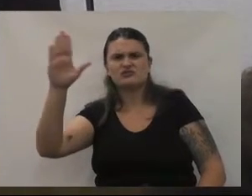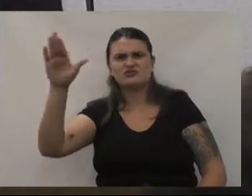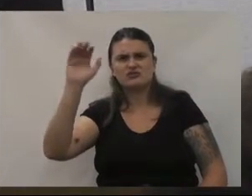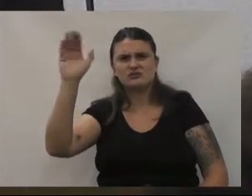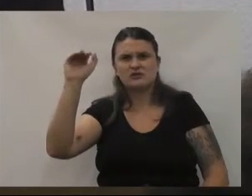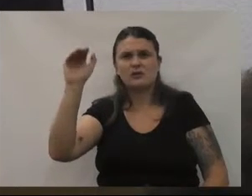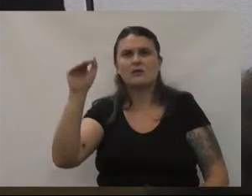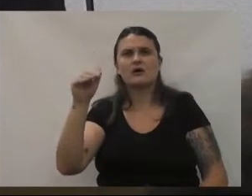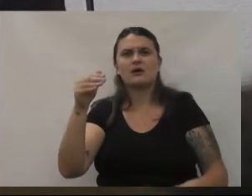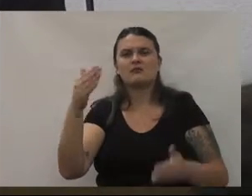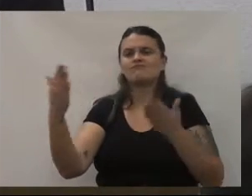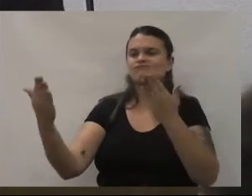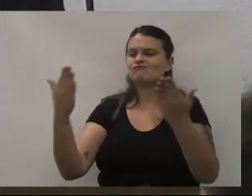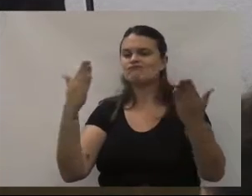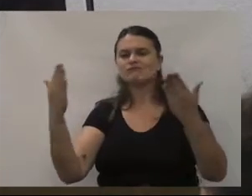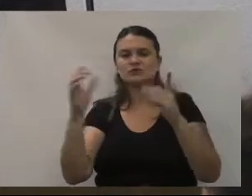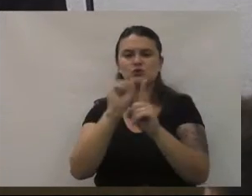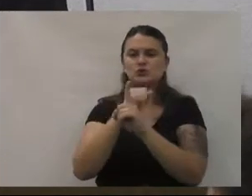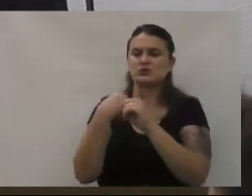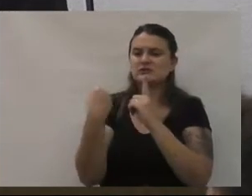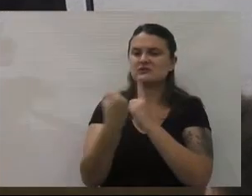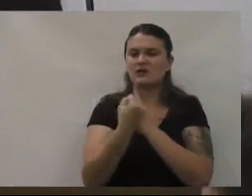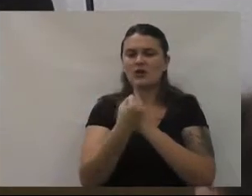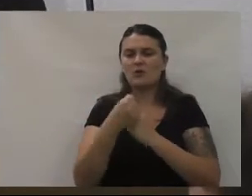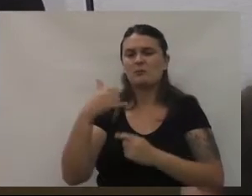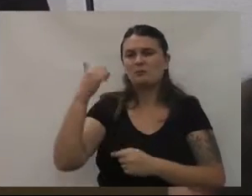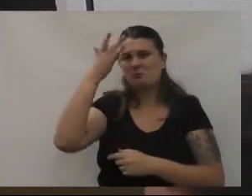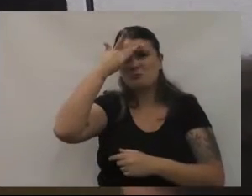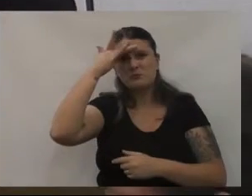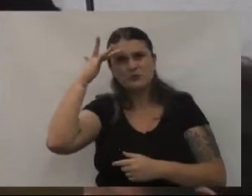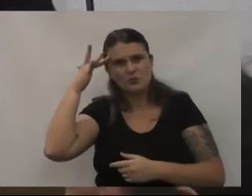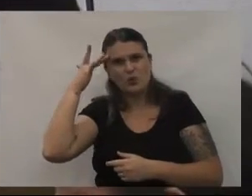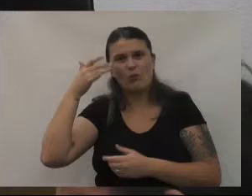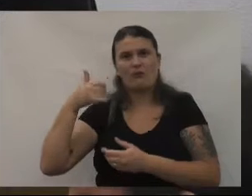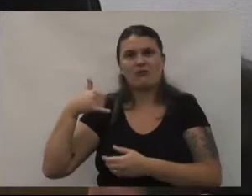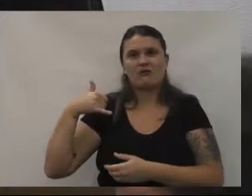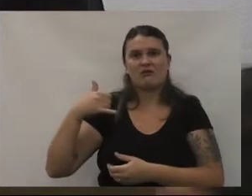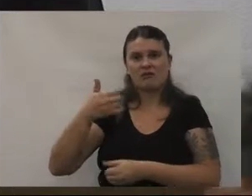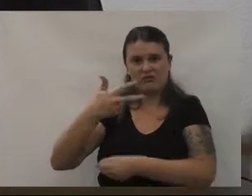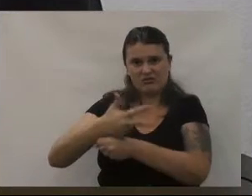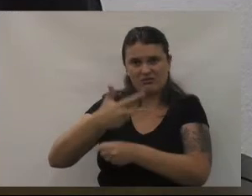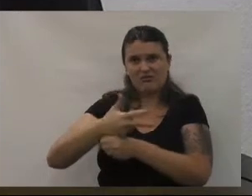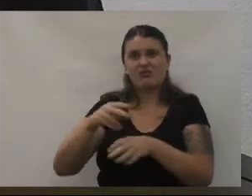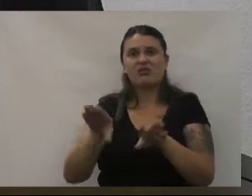o Amparo Social ao Idoso e ao Portador de Necessidades Especiais.